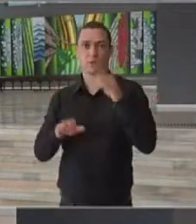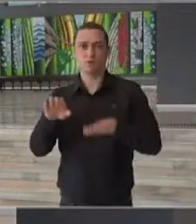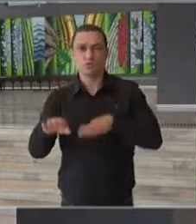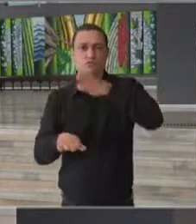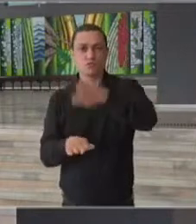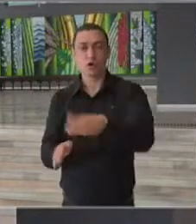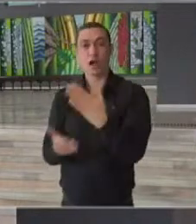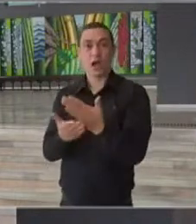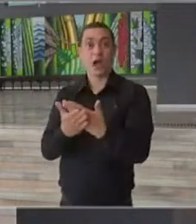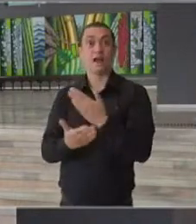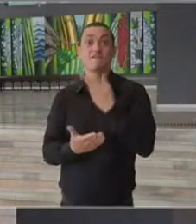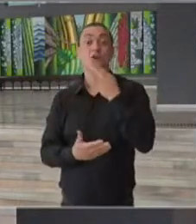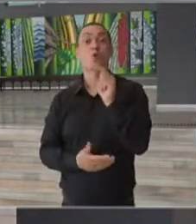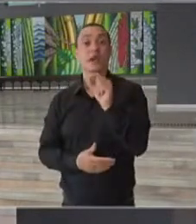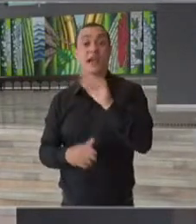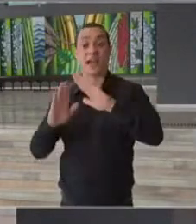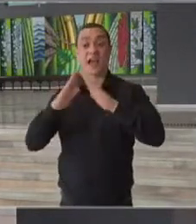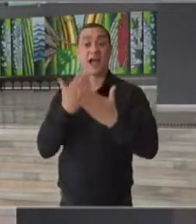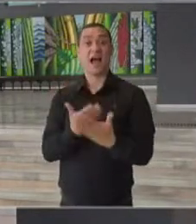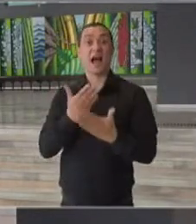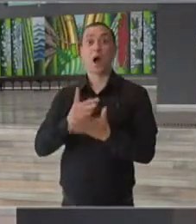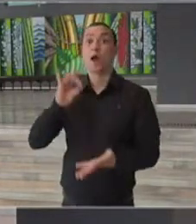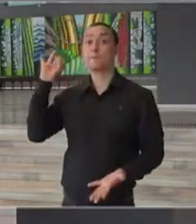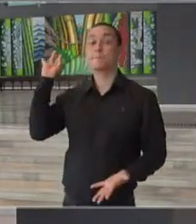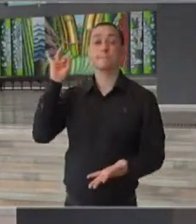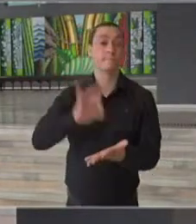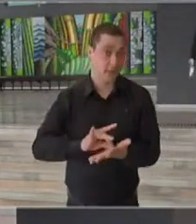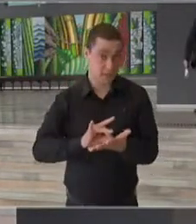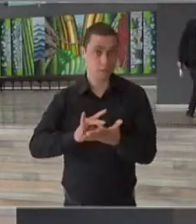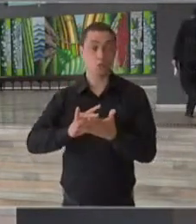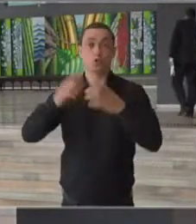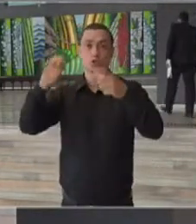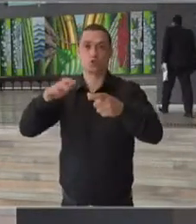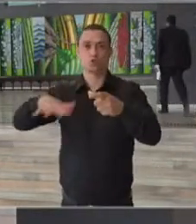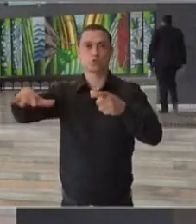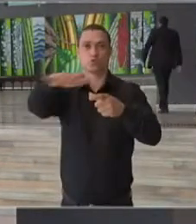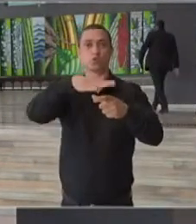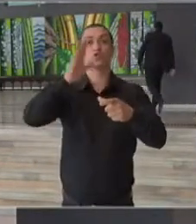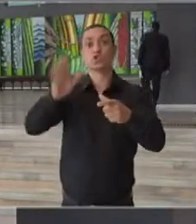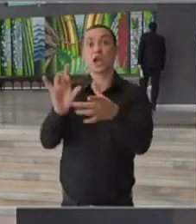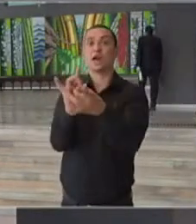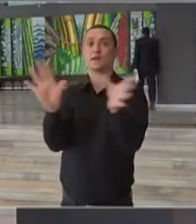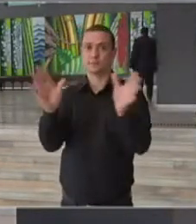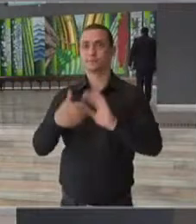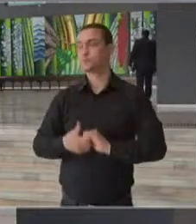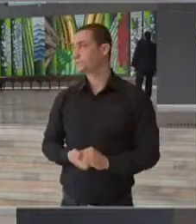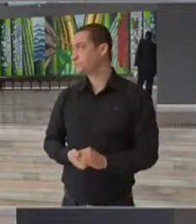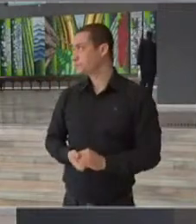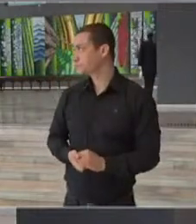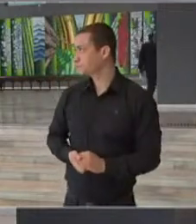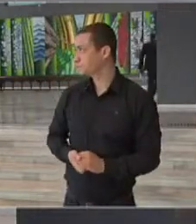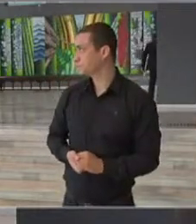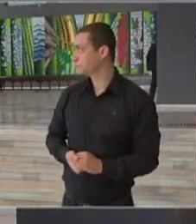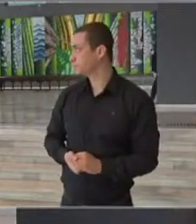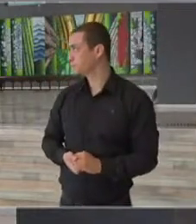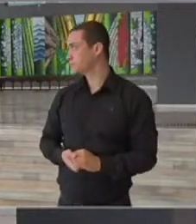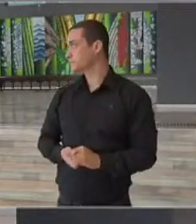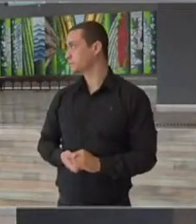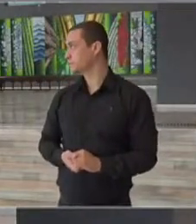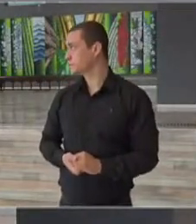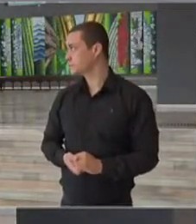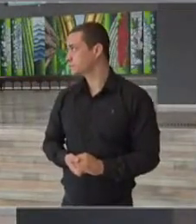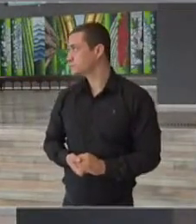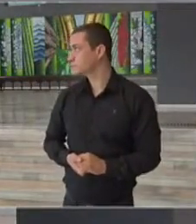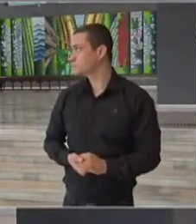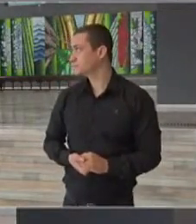das atividades. Aqui nós estamos falando da aula, efetivamente, nas regiões e nas cidades autorizadas. Pode passar.